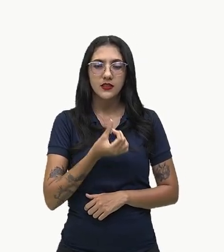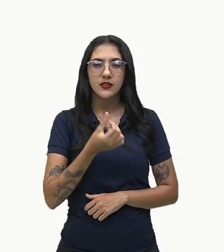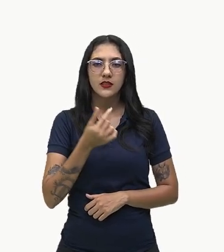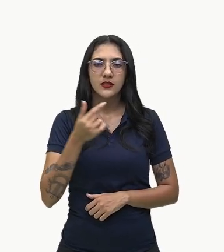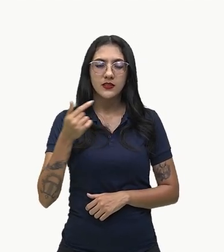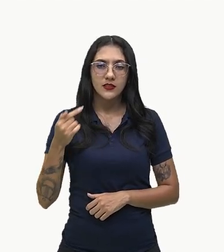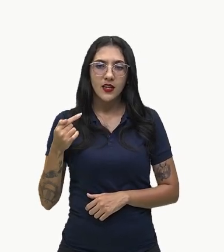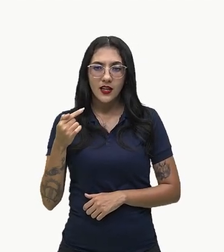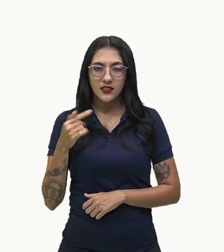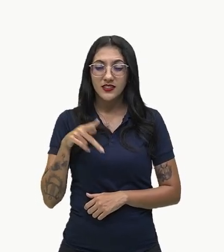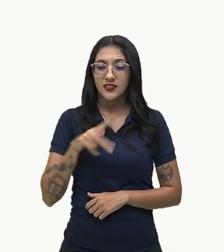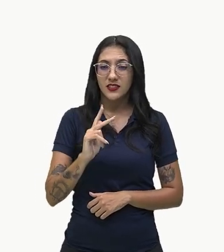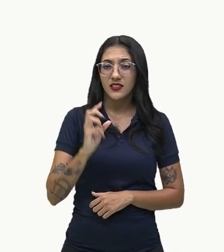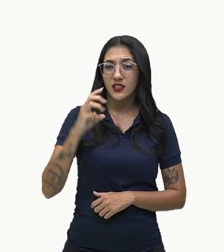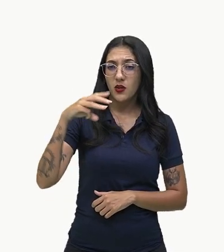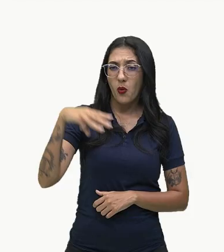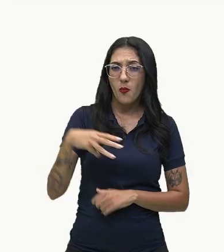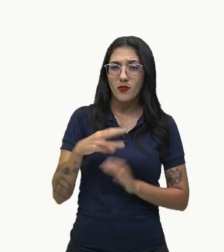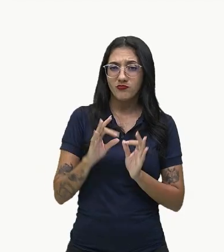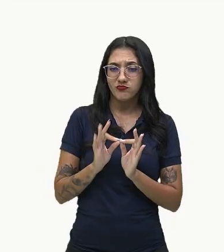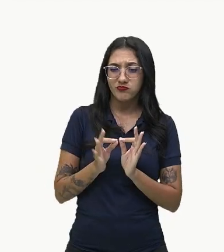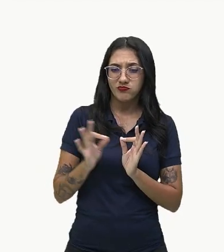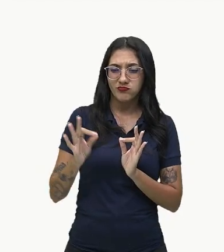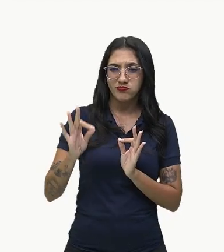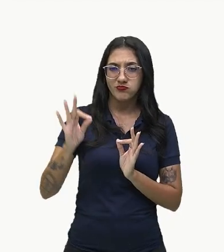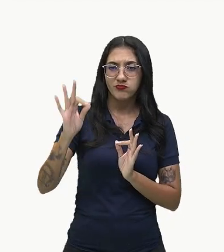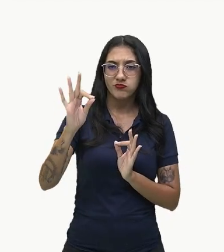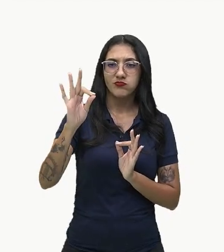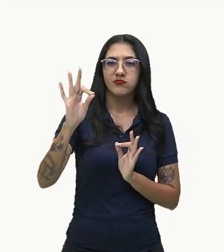7.367 quilômetros de litoral,